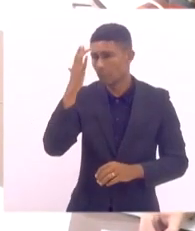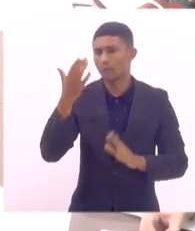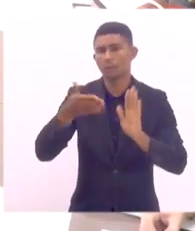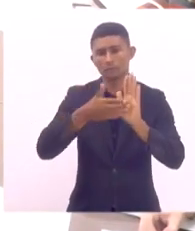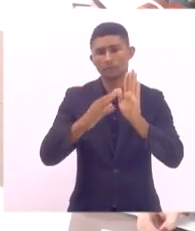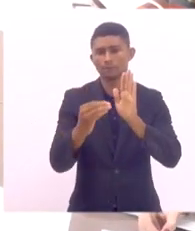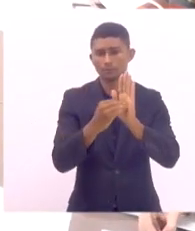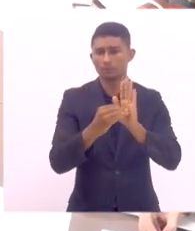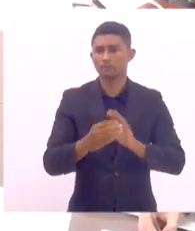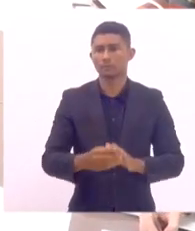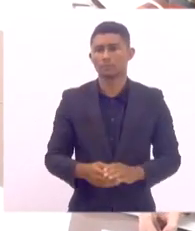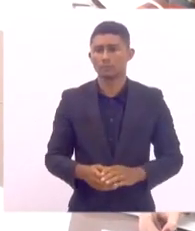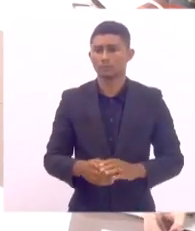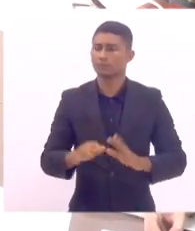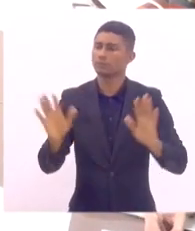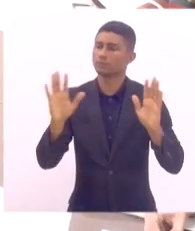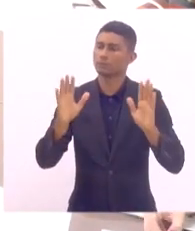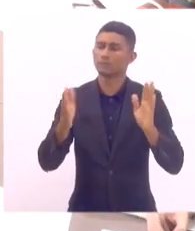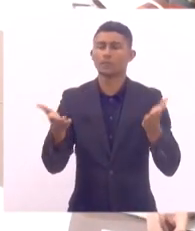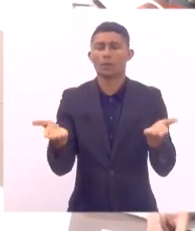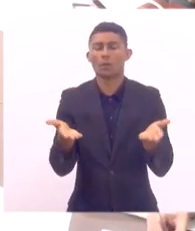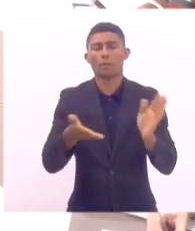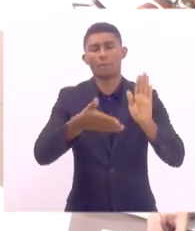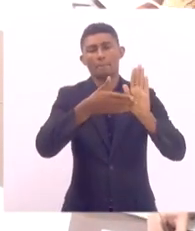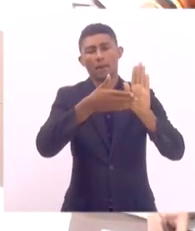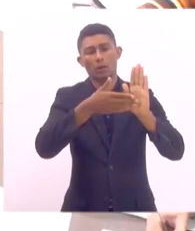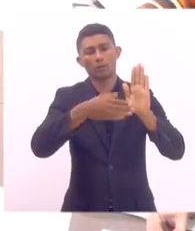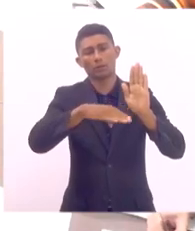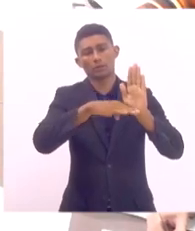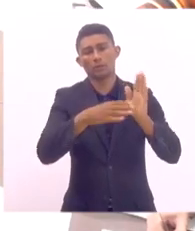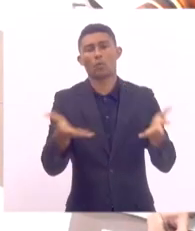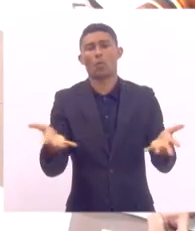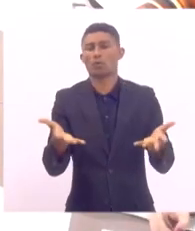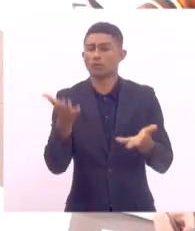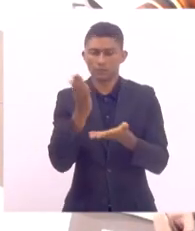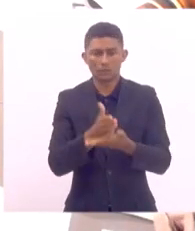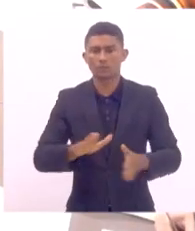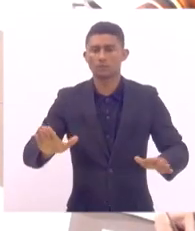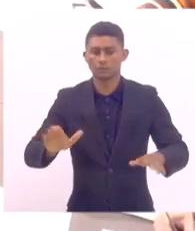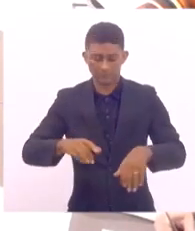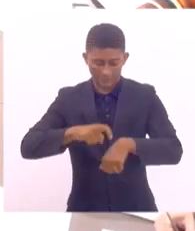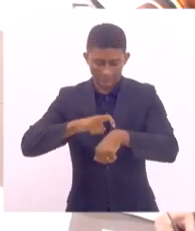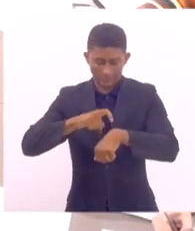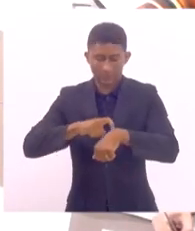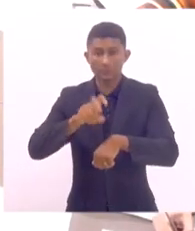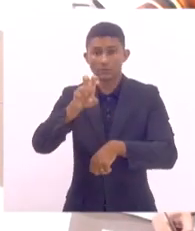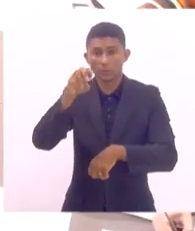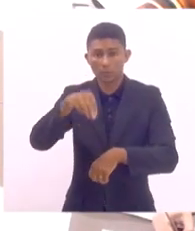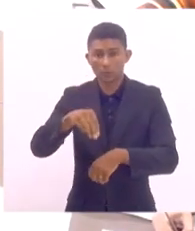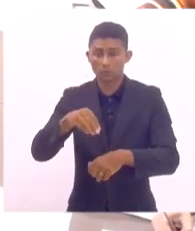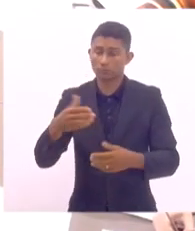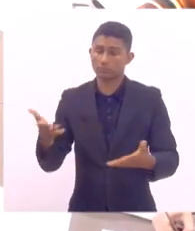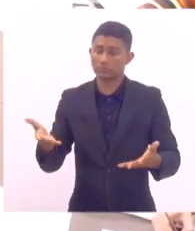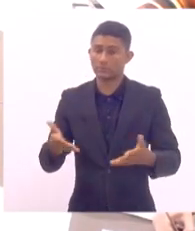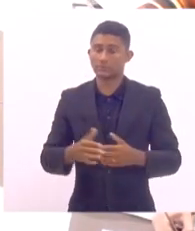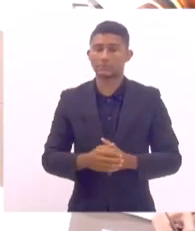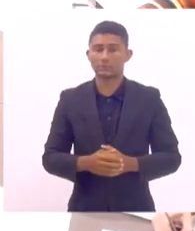Não, agora já acabou aqui a pauta do dia de hoje. Nós estamos a 5 minutos. Presidente. Espera